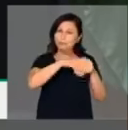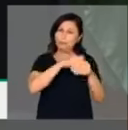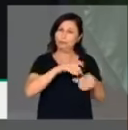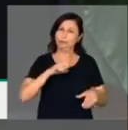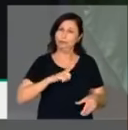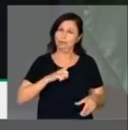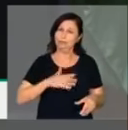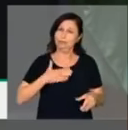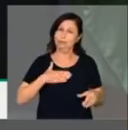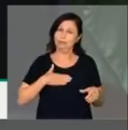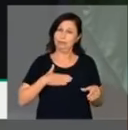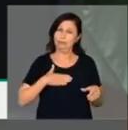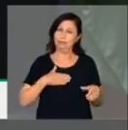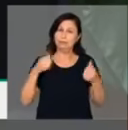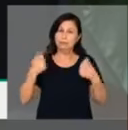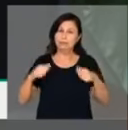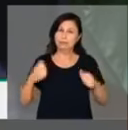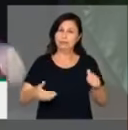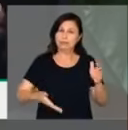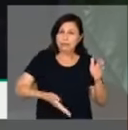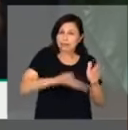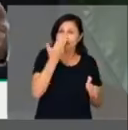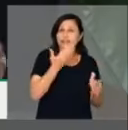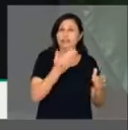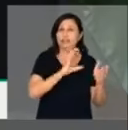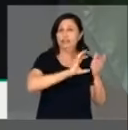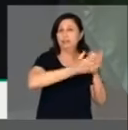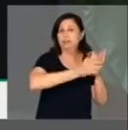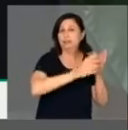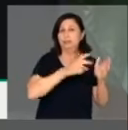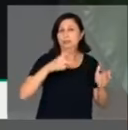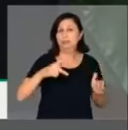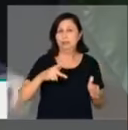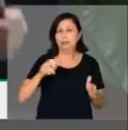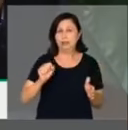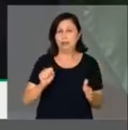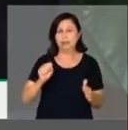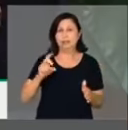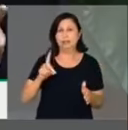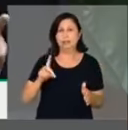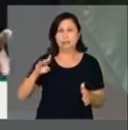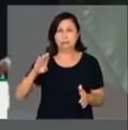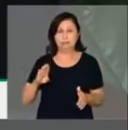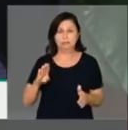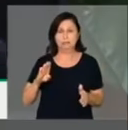PSDB do governo do estado de São Paulo, e ainda mais porque